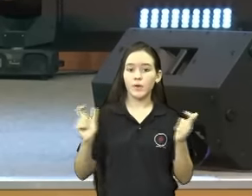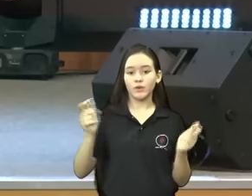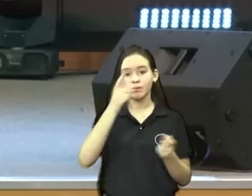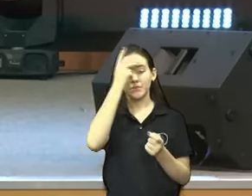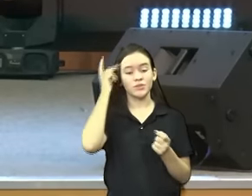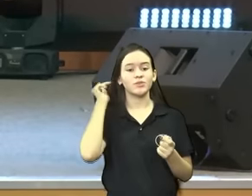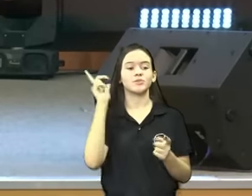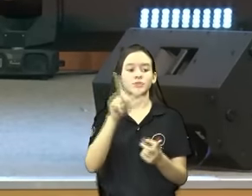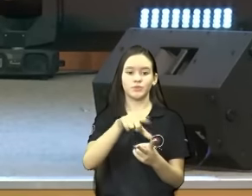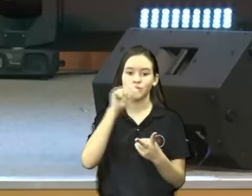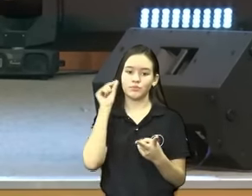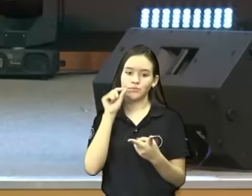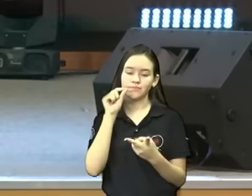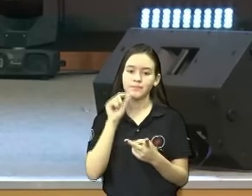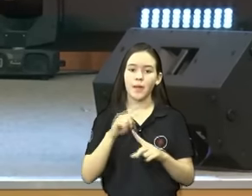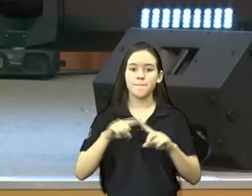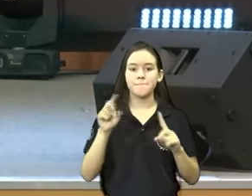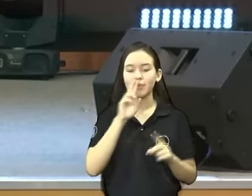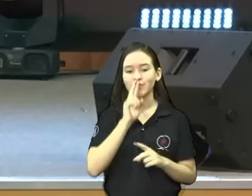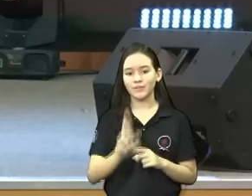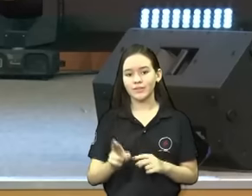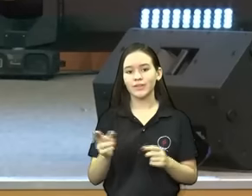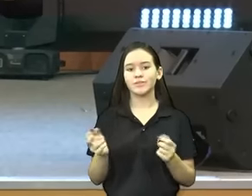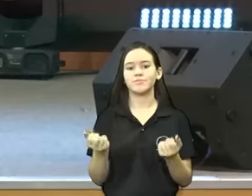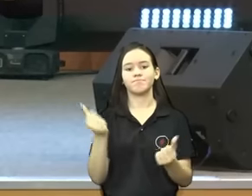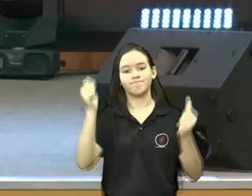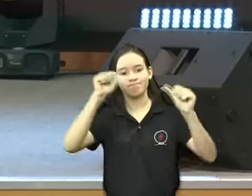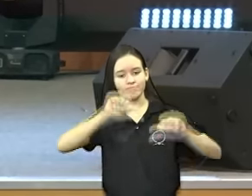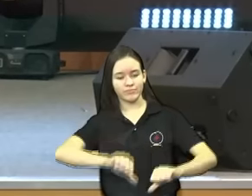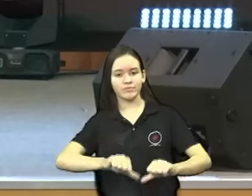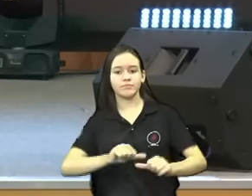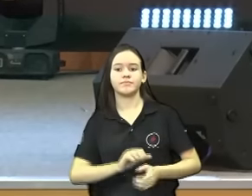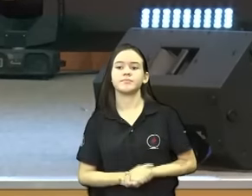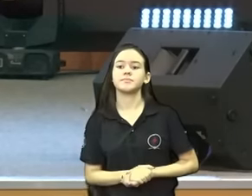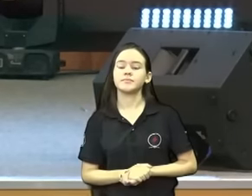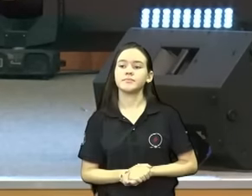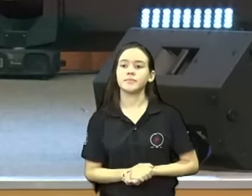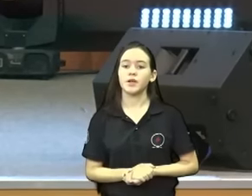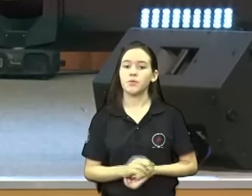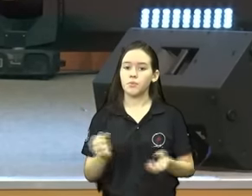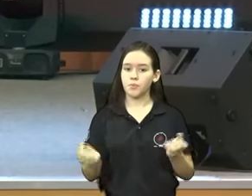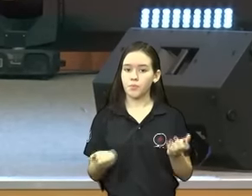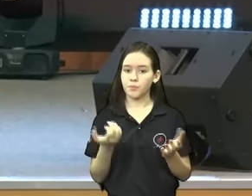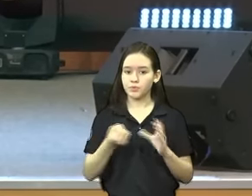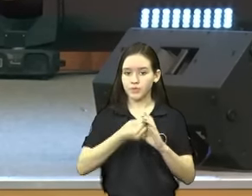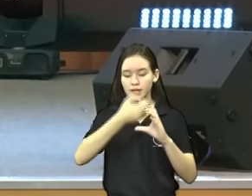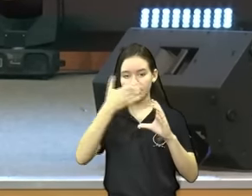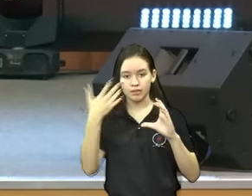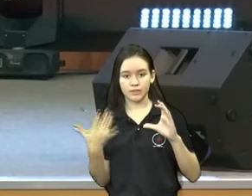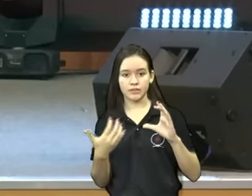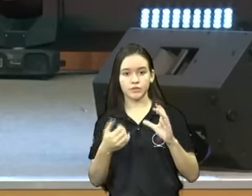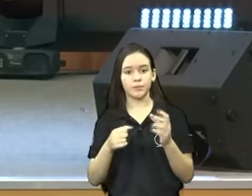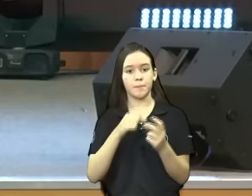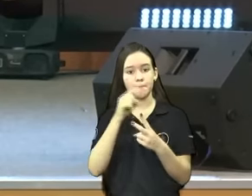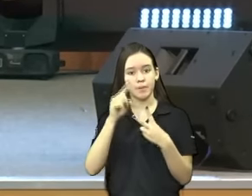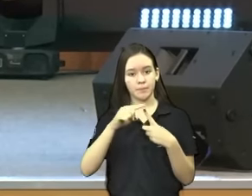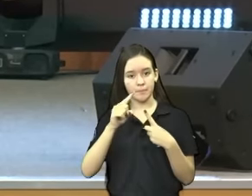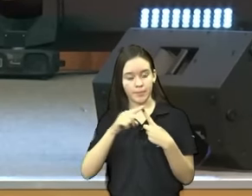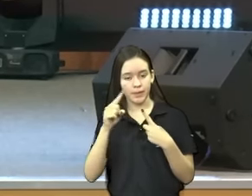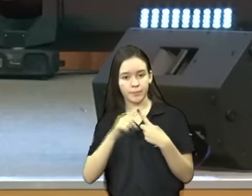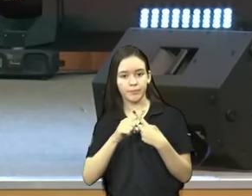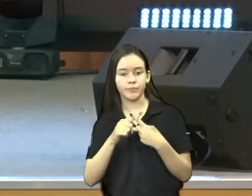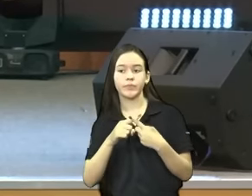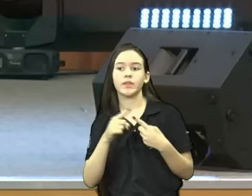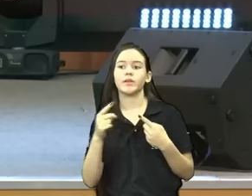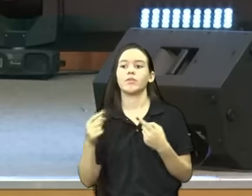escolhe isso mas o resultado é a perdição mas vamos ver então Quais são as características a primeira Diz que